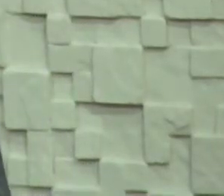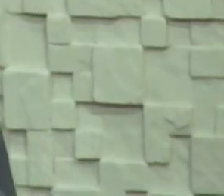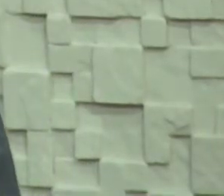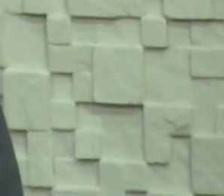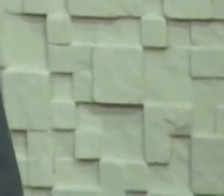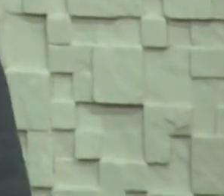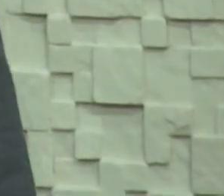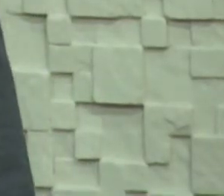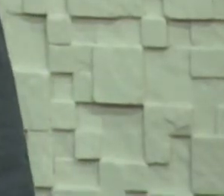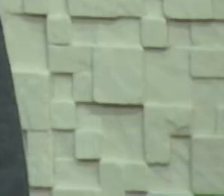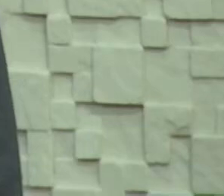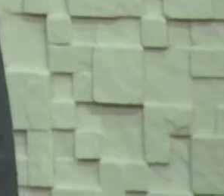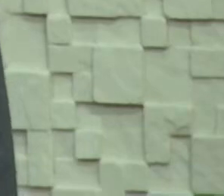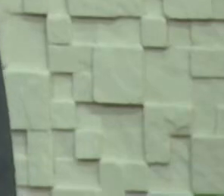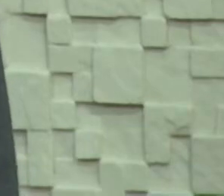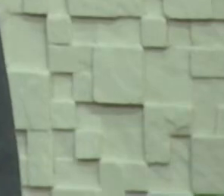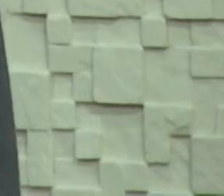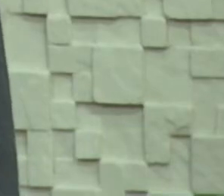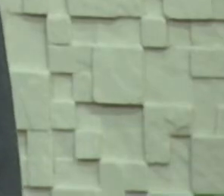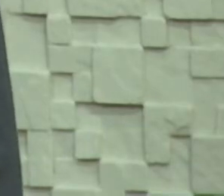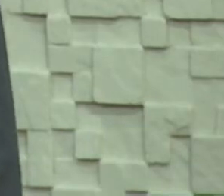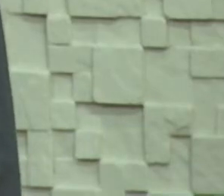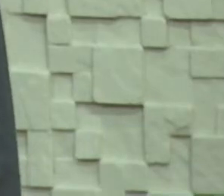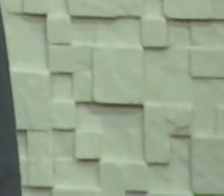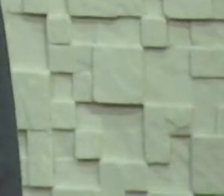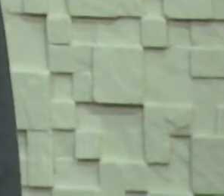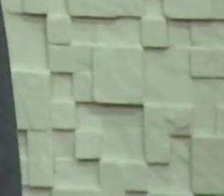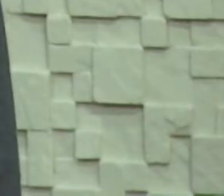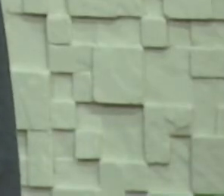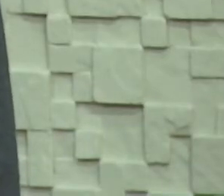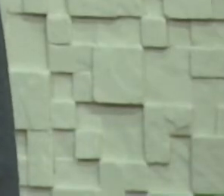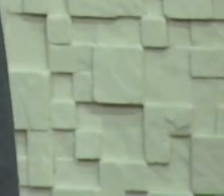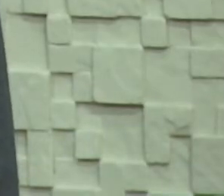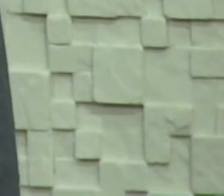organizada como da Secretaria chegue no maior número de pessoas